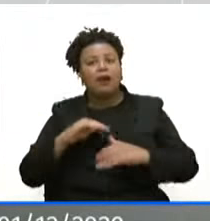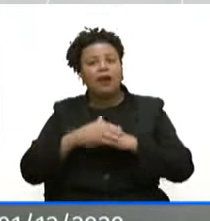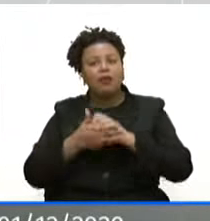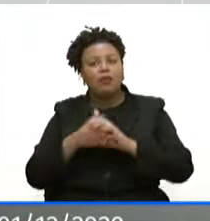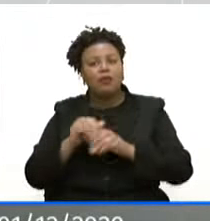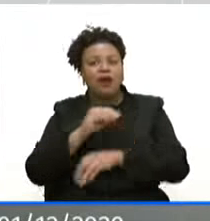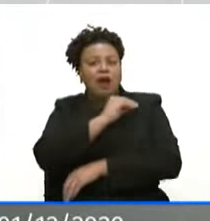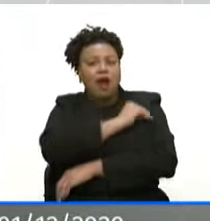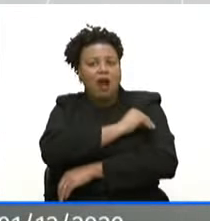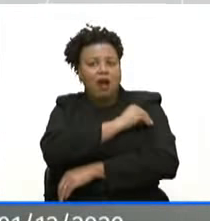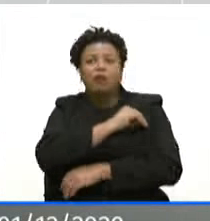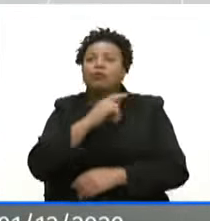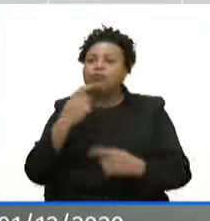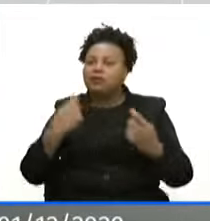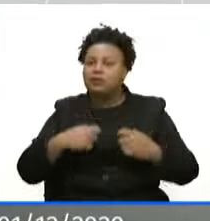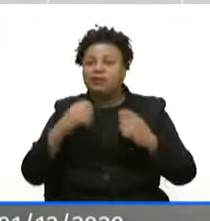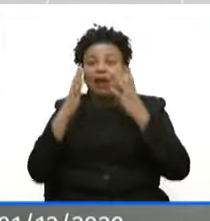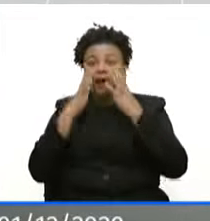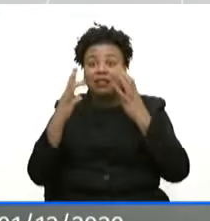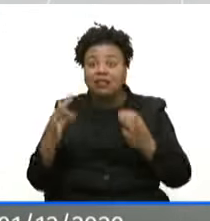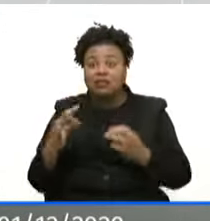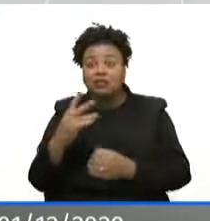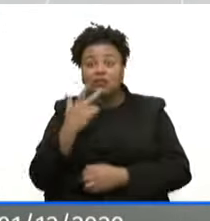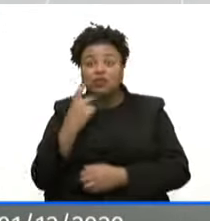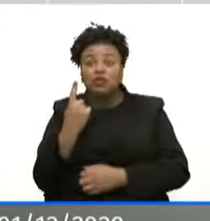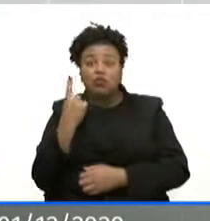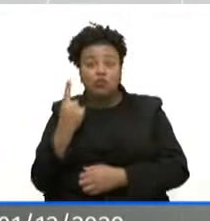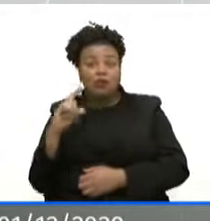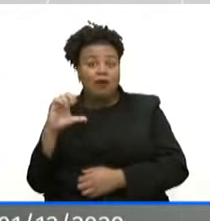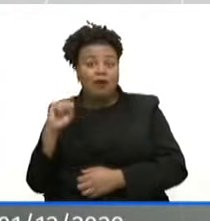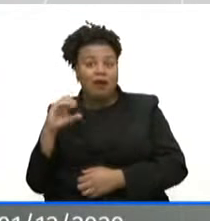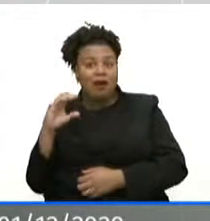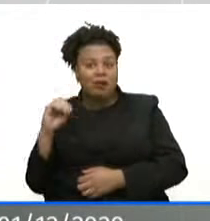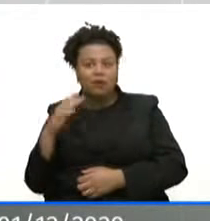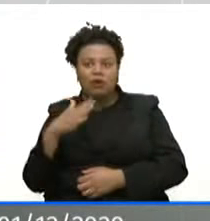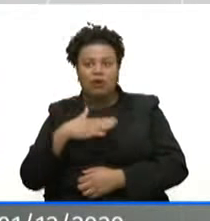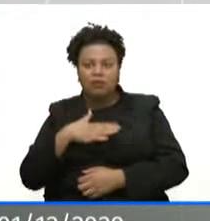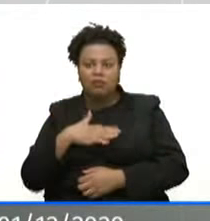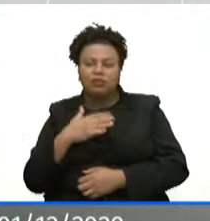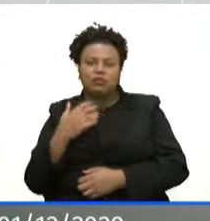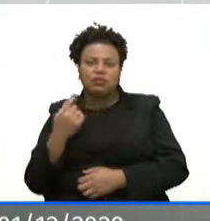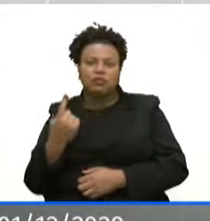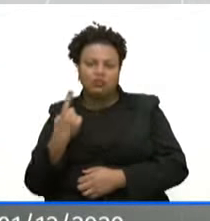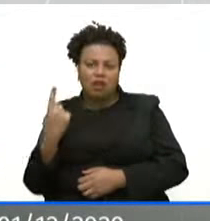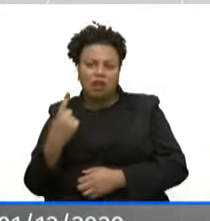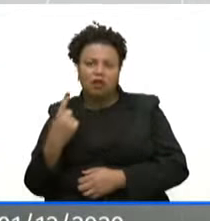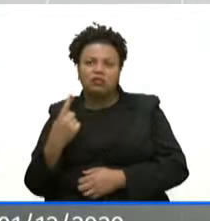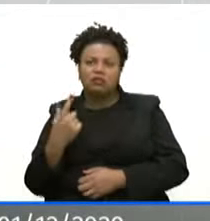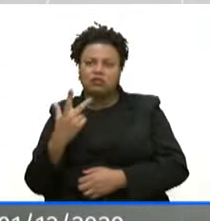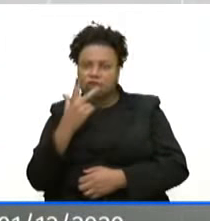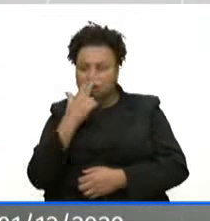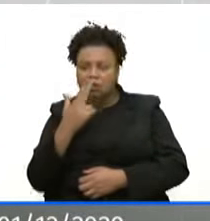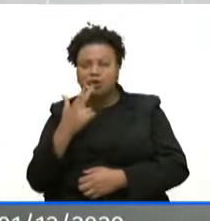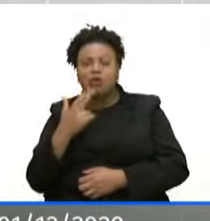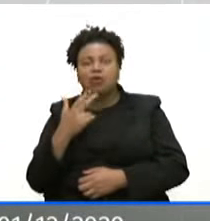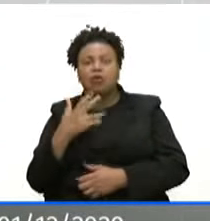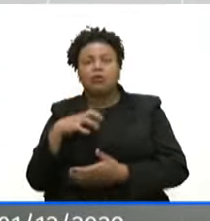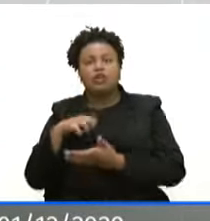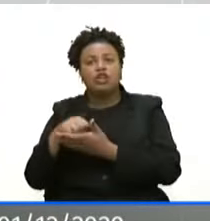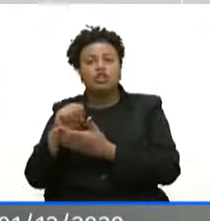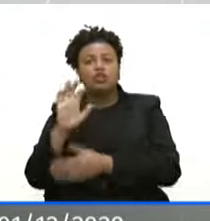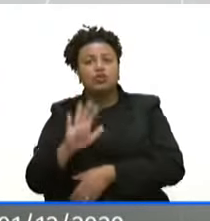álcool. Então, a gente tem que estar atento, eu estou falando de um caso, e os casos isolados eu acho que não servem como exemplo geral,